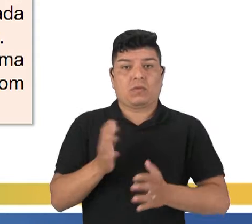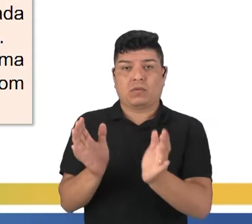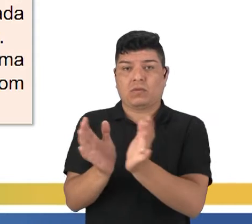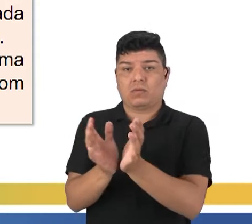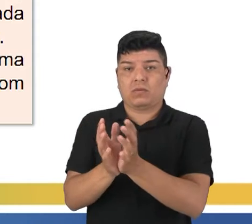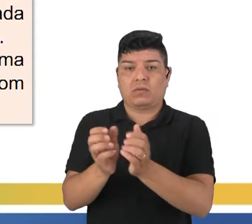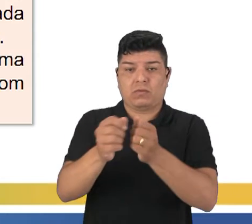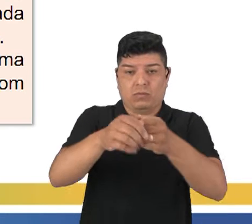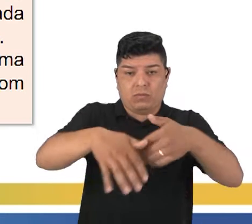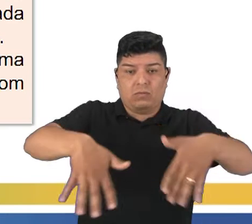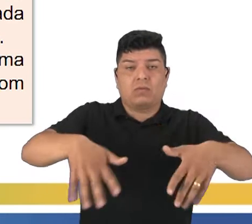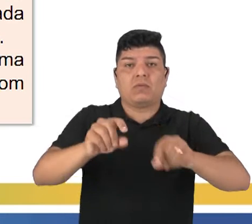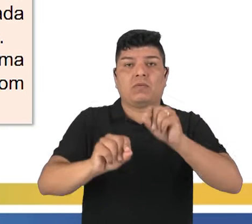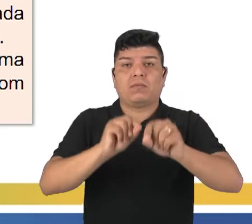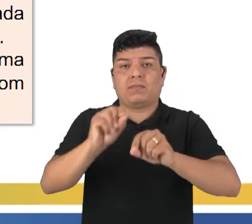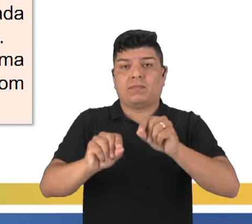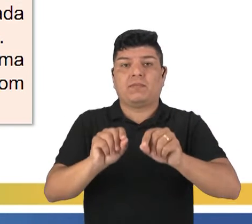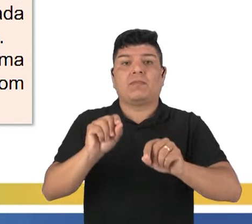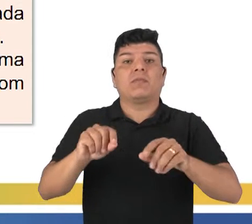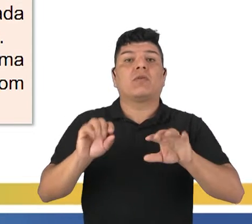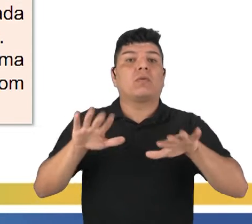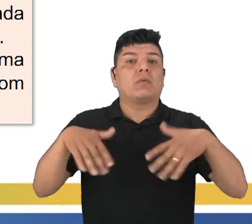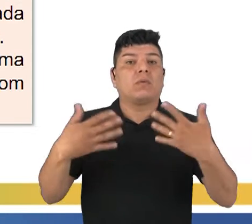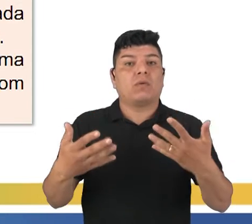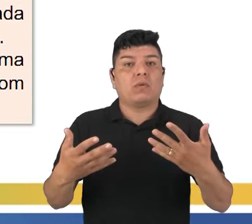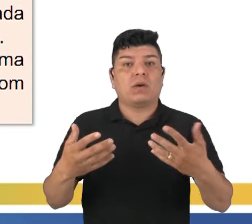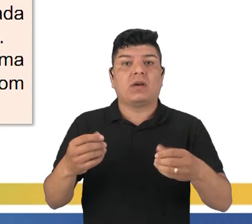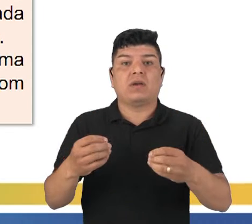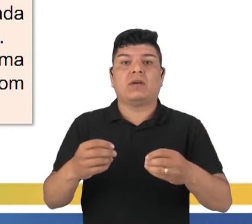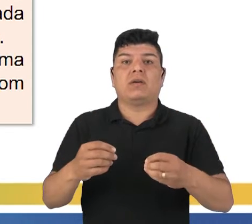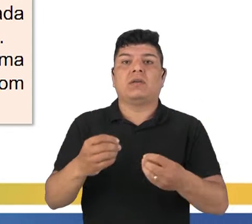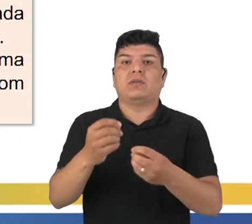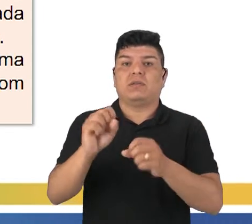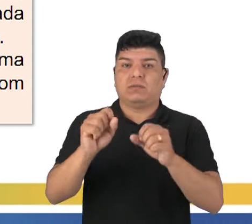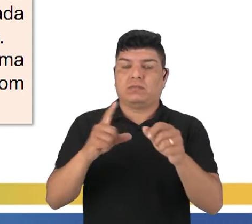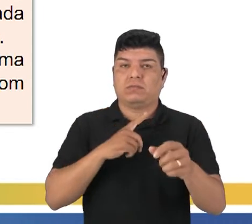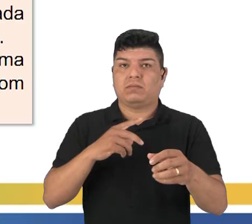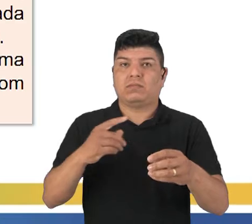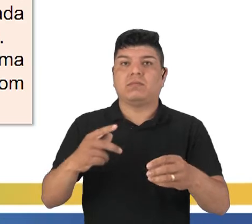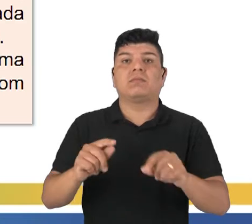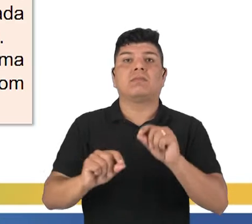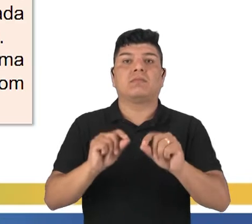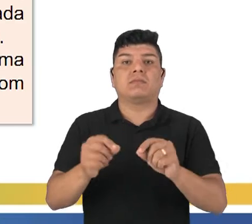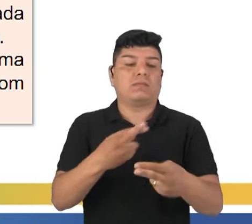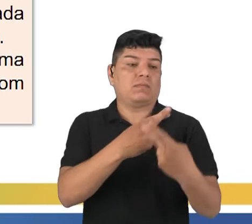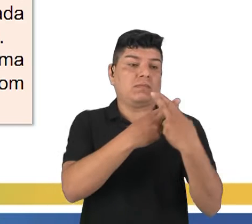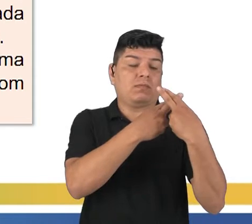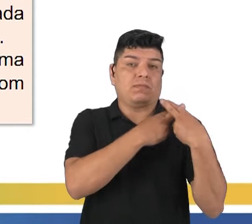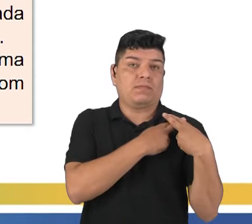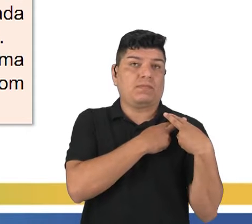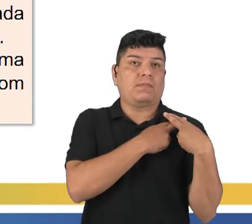dessas glândulas é chamado de sistema endócrino. Então, essas glândulas, elas são responsáveis por